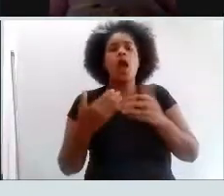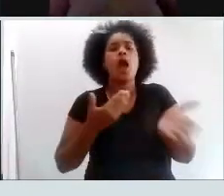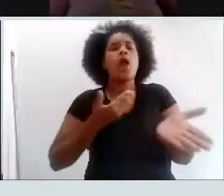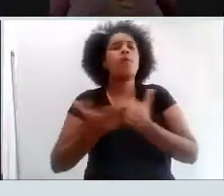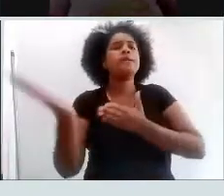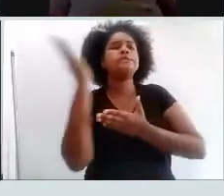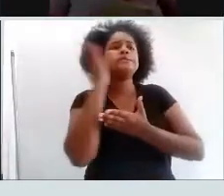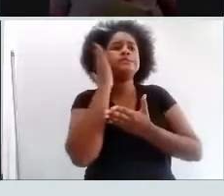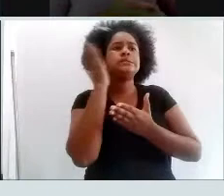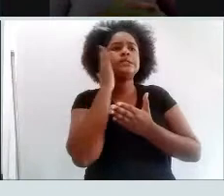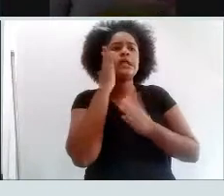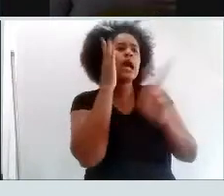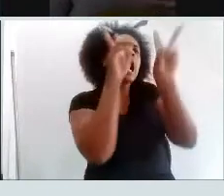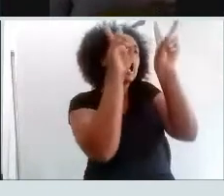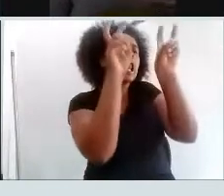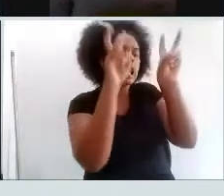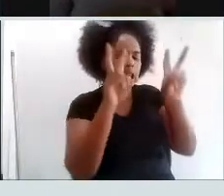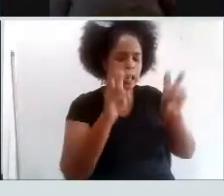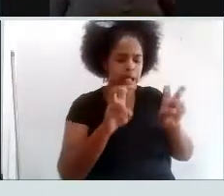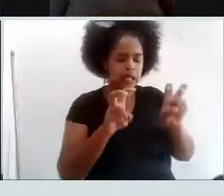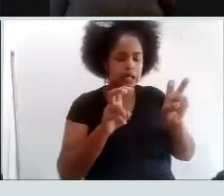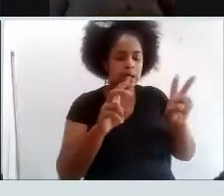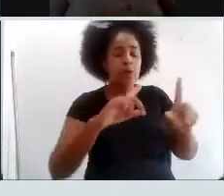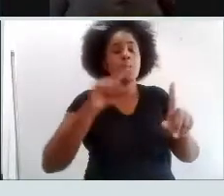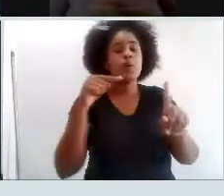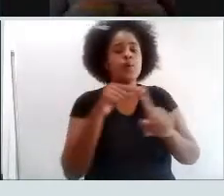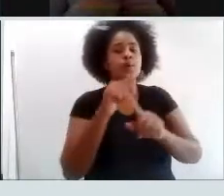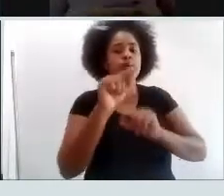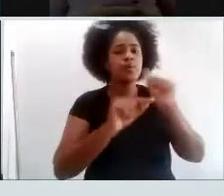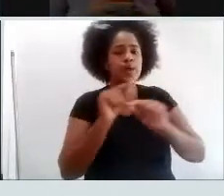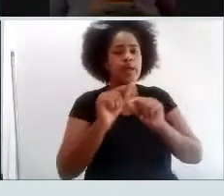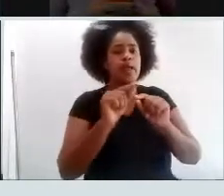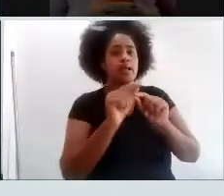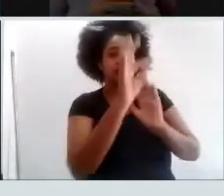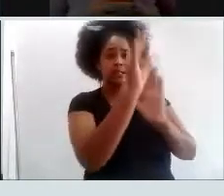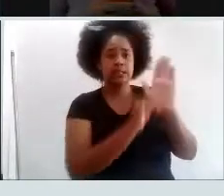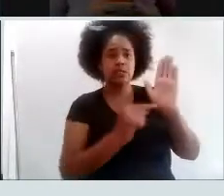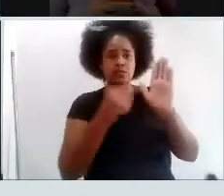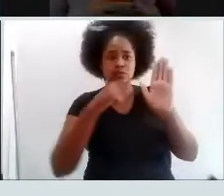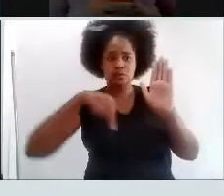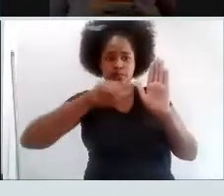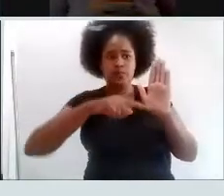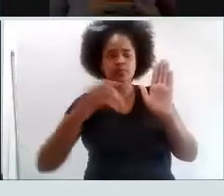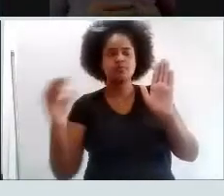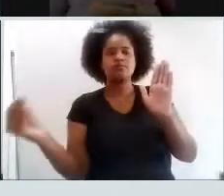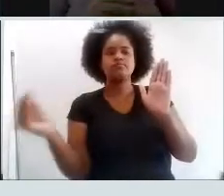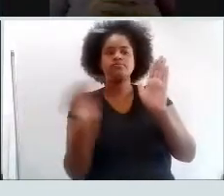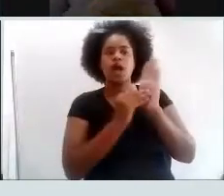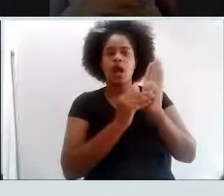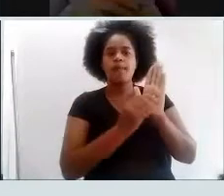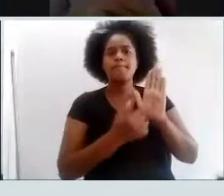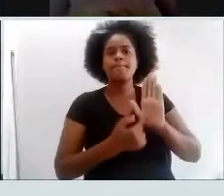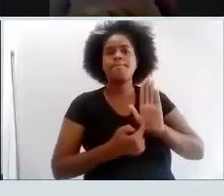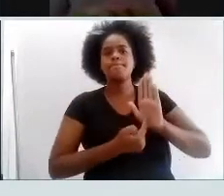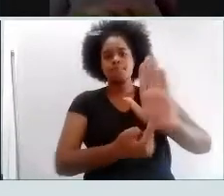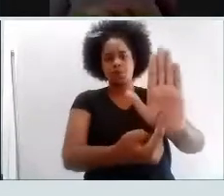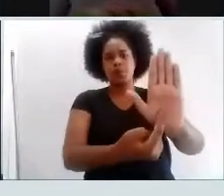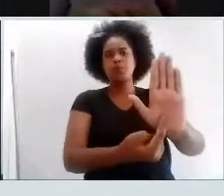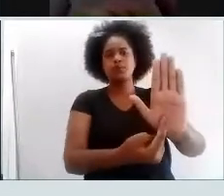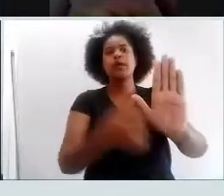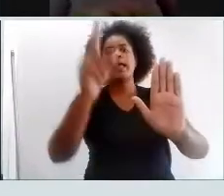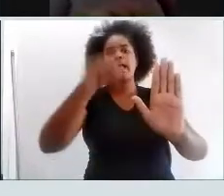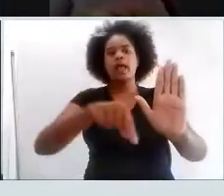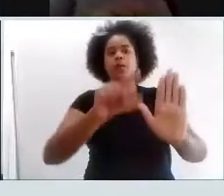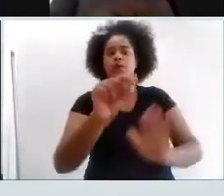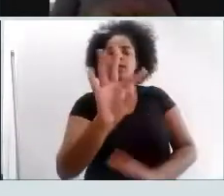Porque vocês vão precisar mostrar isso na redação. Isso corresponde ao que a gente resume de tese, é que vocês construírem